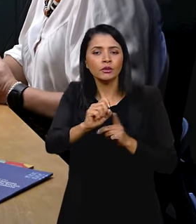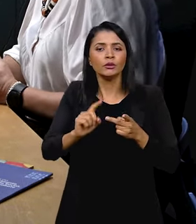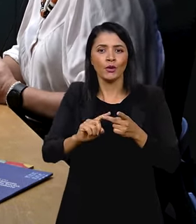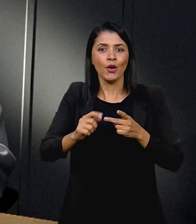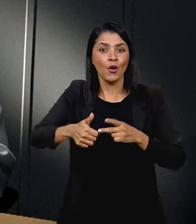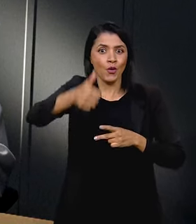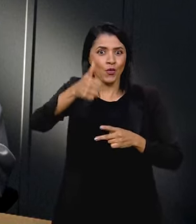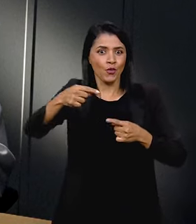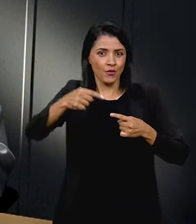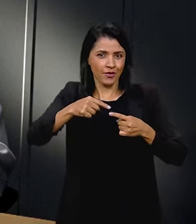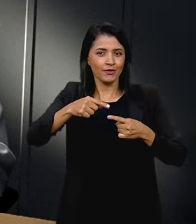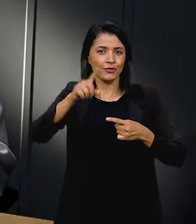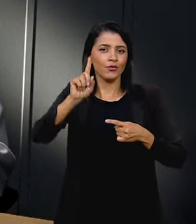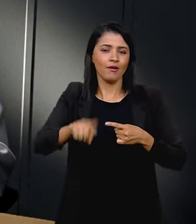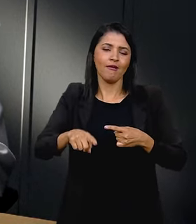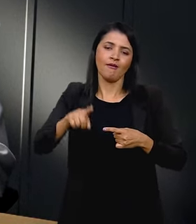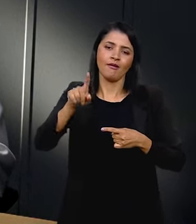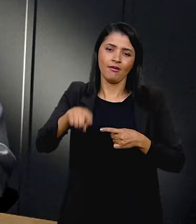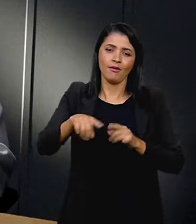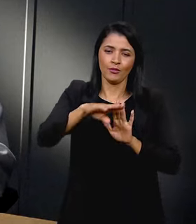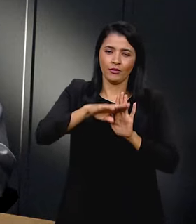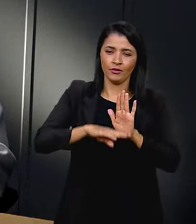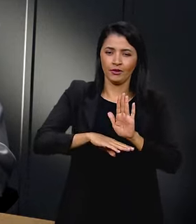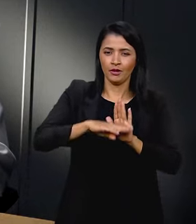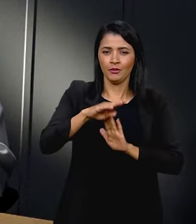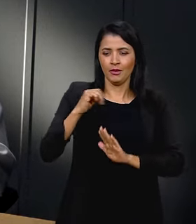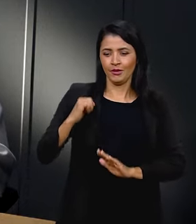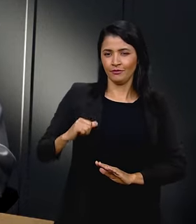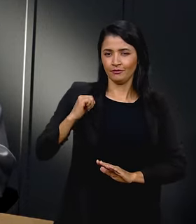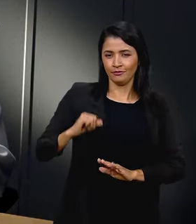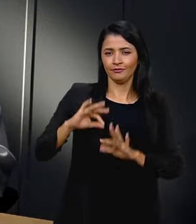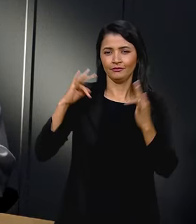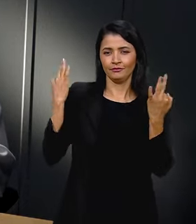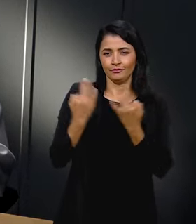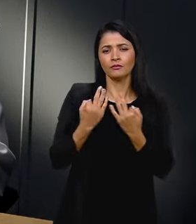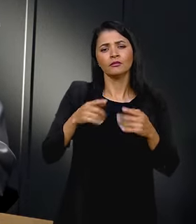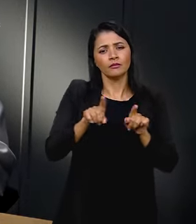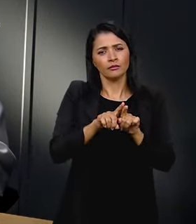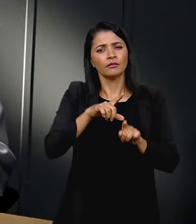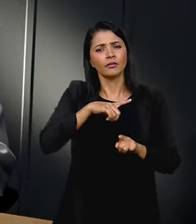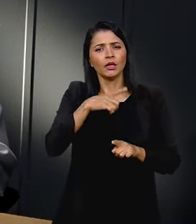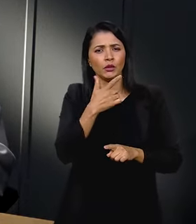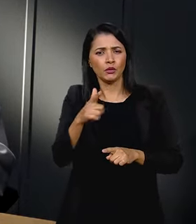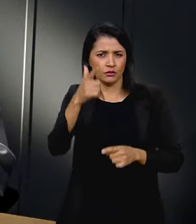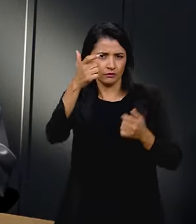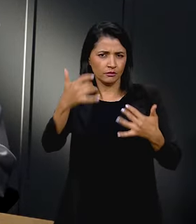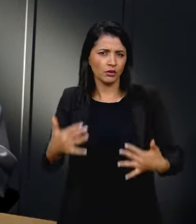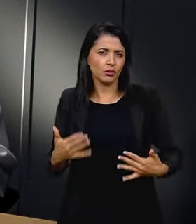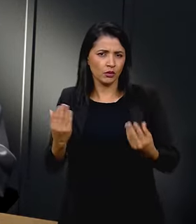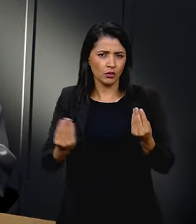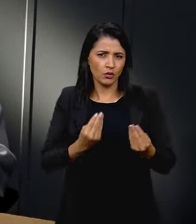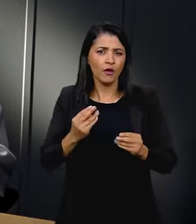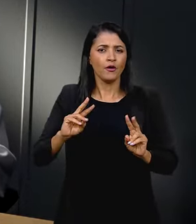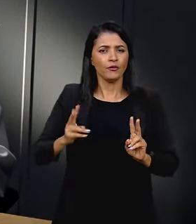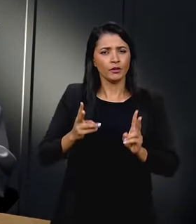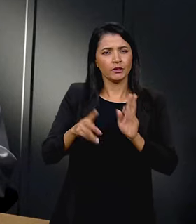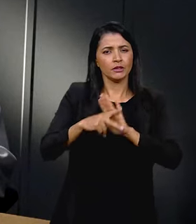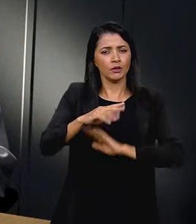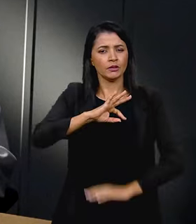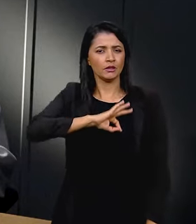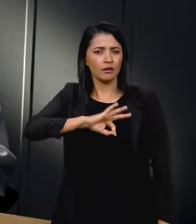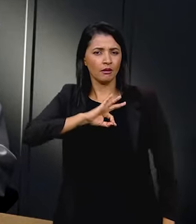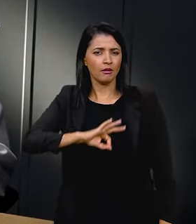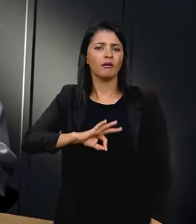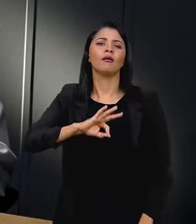O Carro Chefe desse eixo é o programa eh bolsa família mas a gente tem também aí como você falou a valorização do